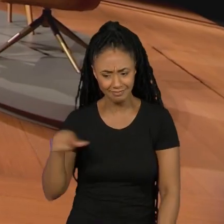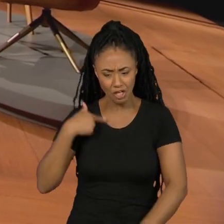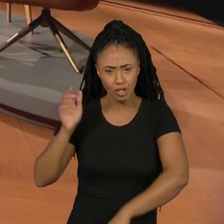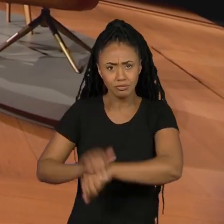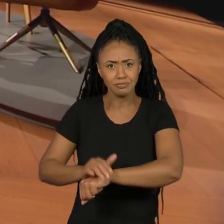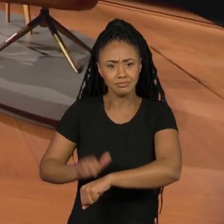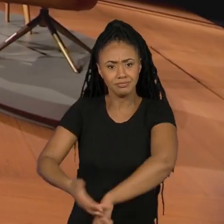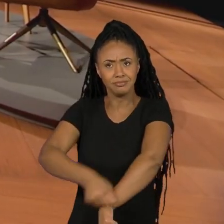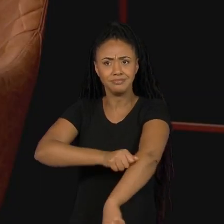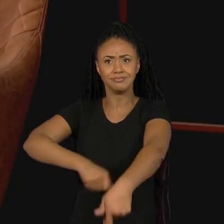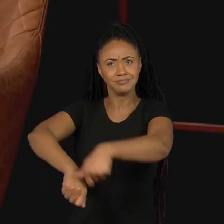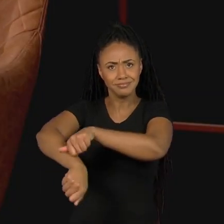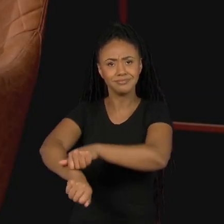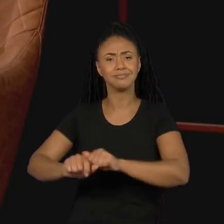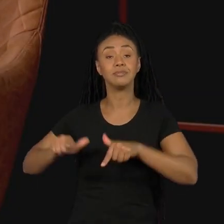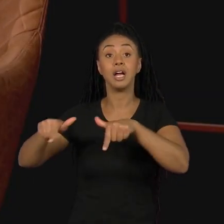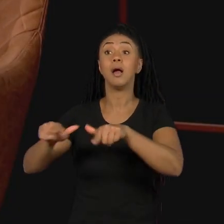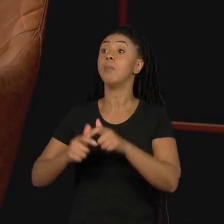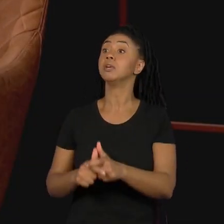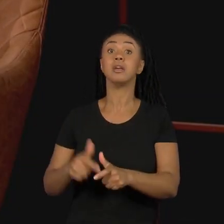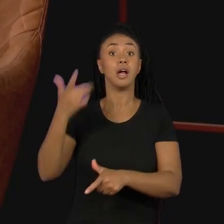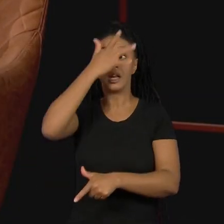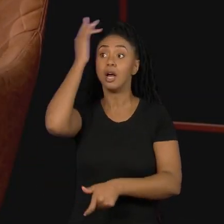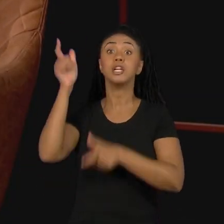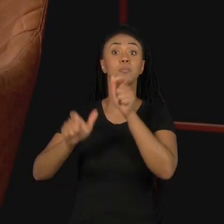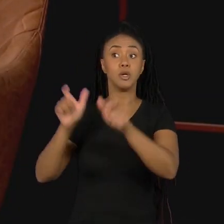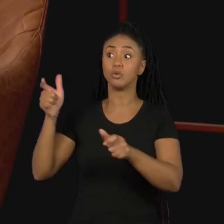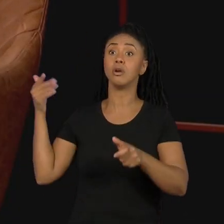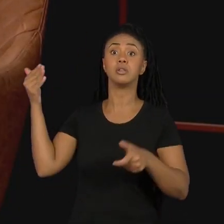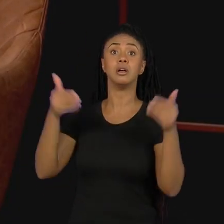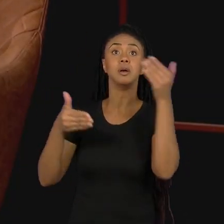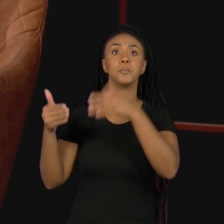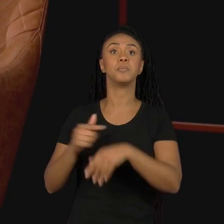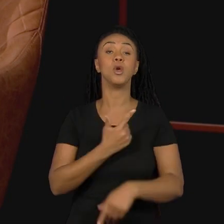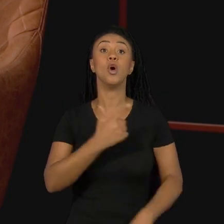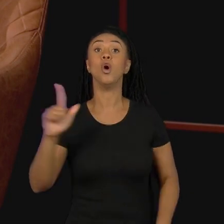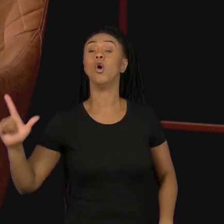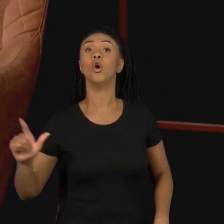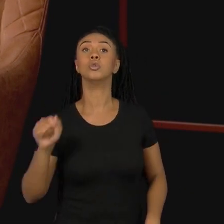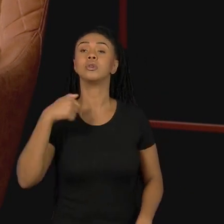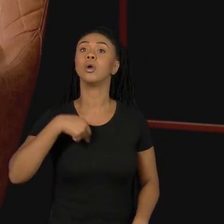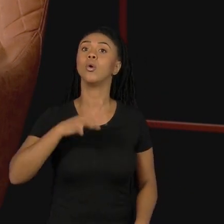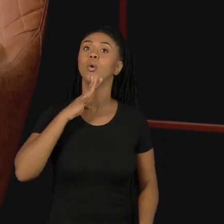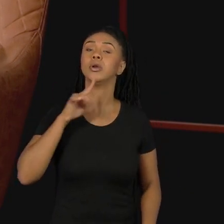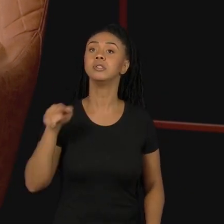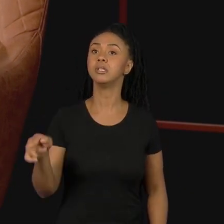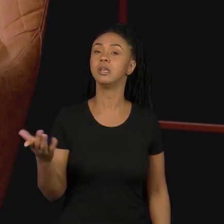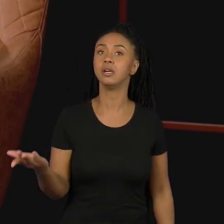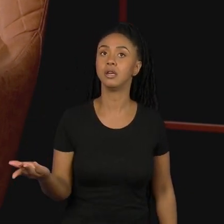mas tinha adesão. Aí eu conheci um cara que era um dos meus ídolos, o Aguilar.